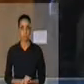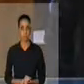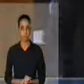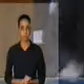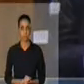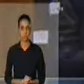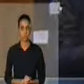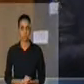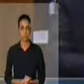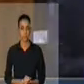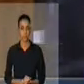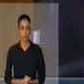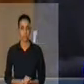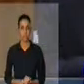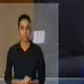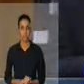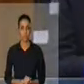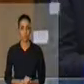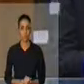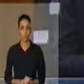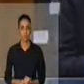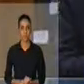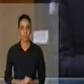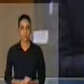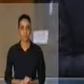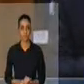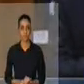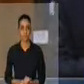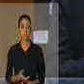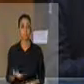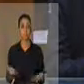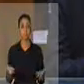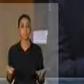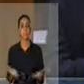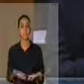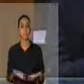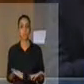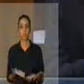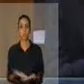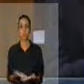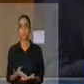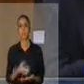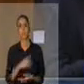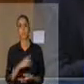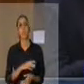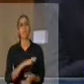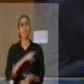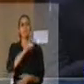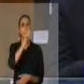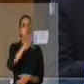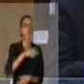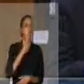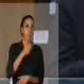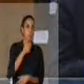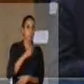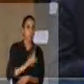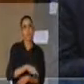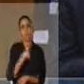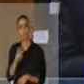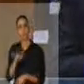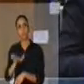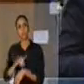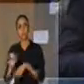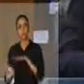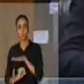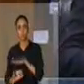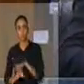Vamos alternar entre parlamentares e as instituições. E o